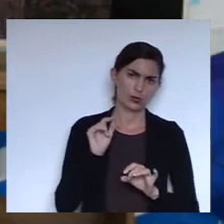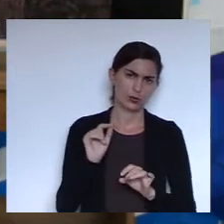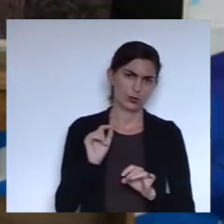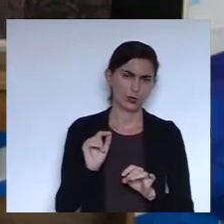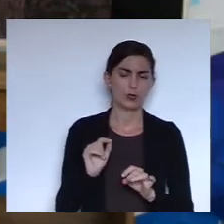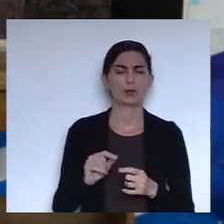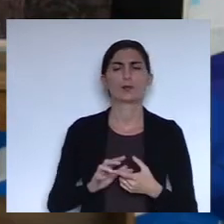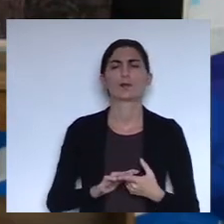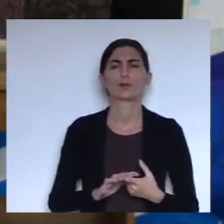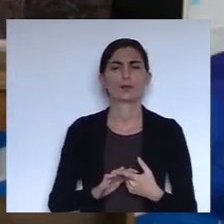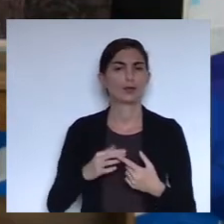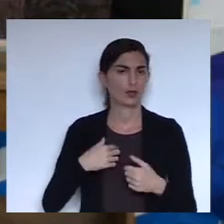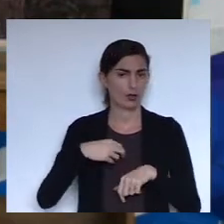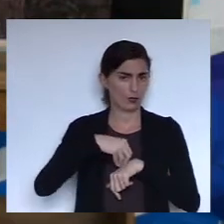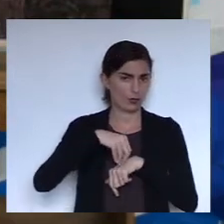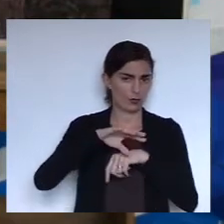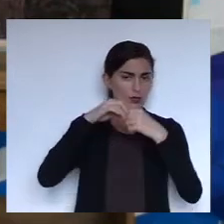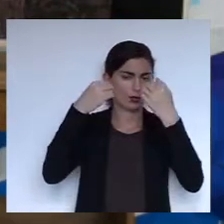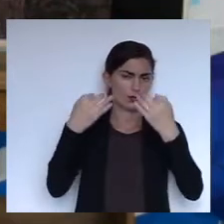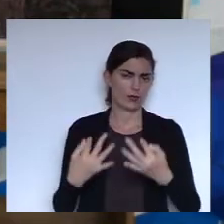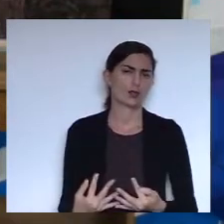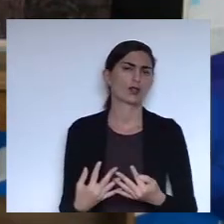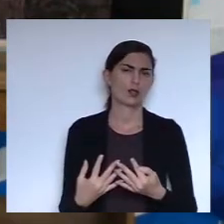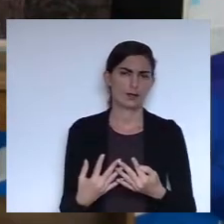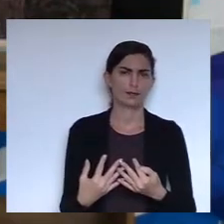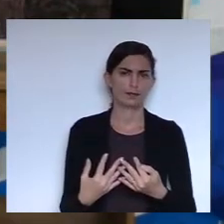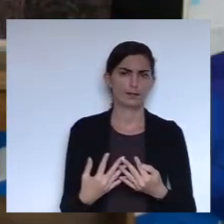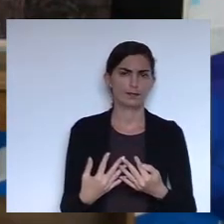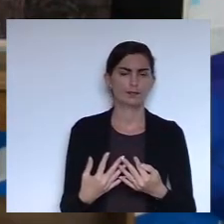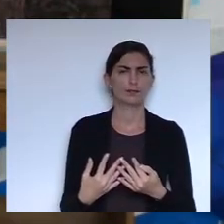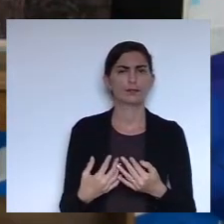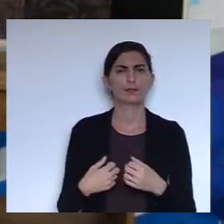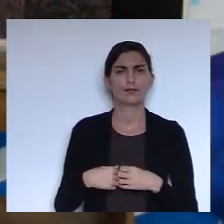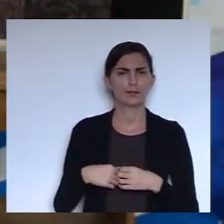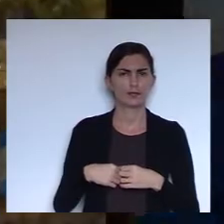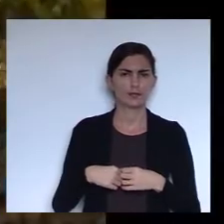2 deles. Mas eu vou te indicar o caminho para